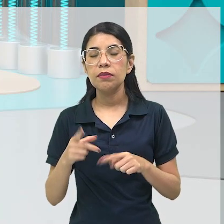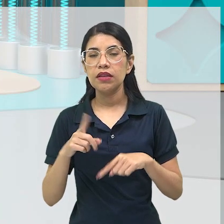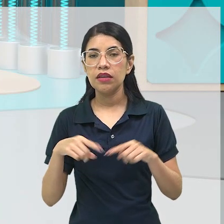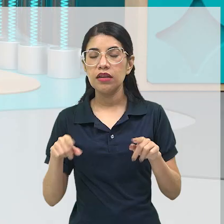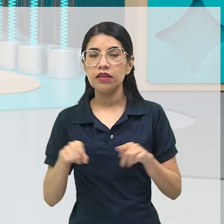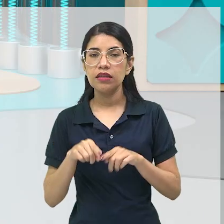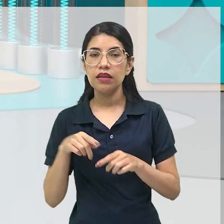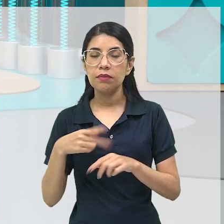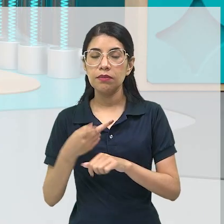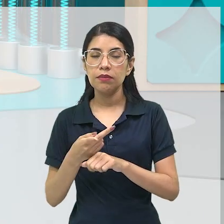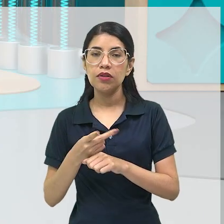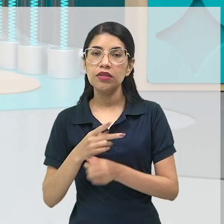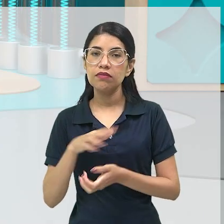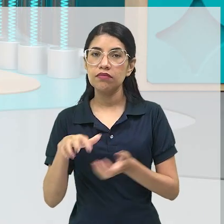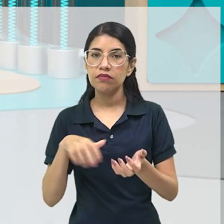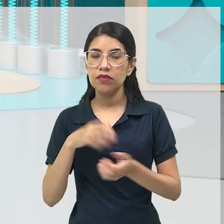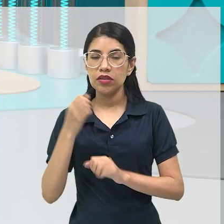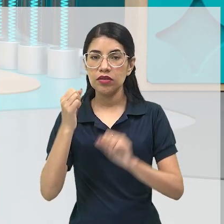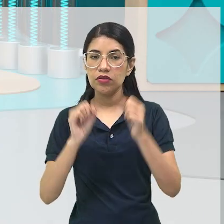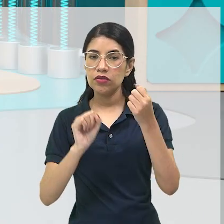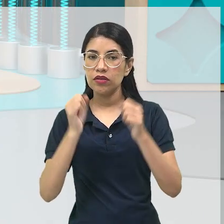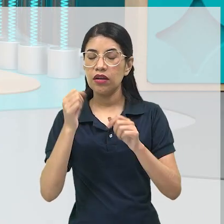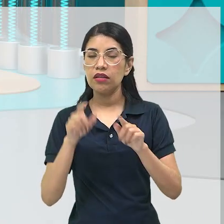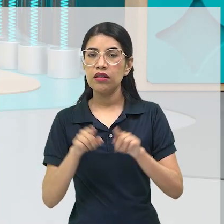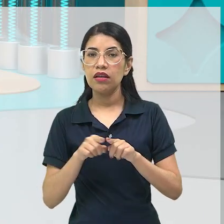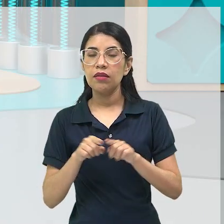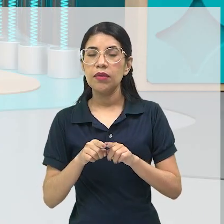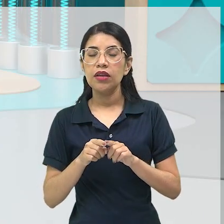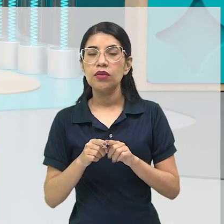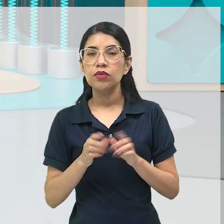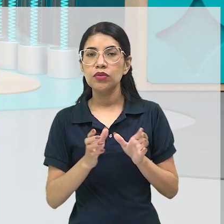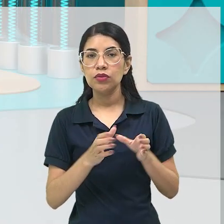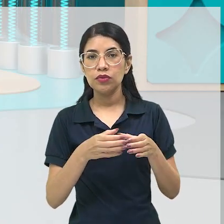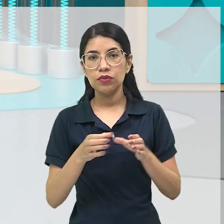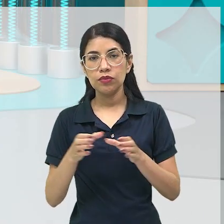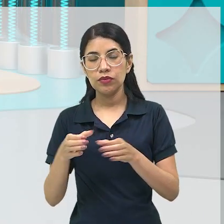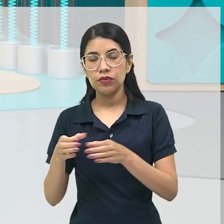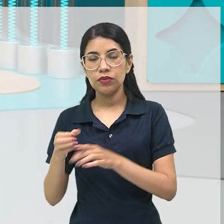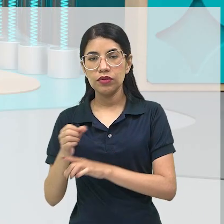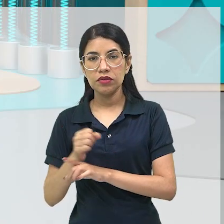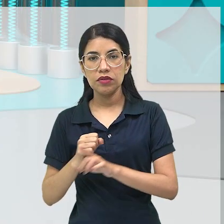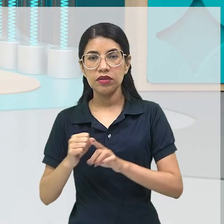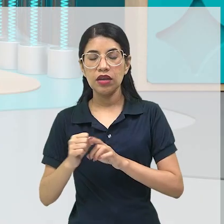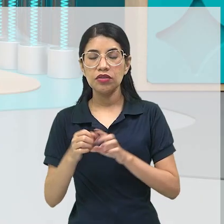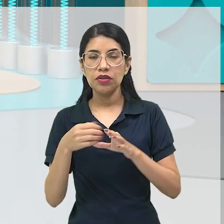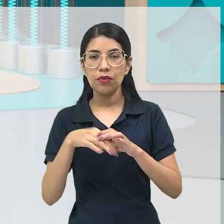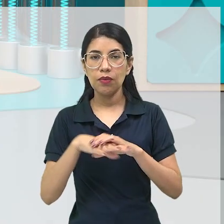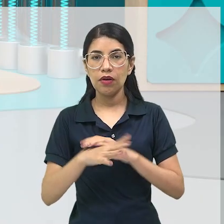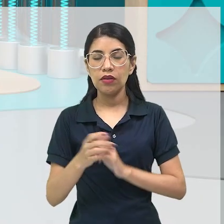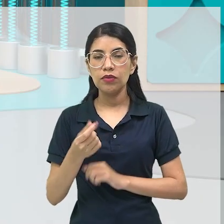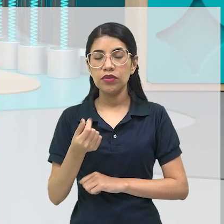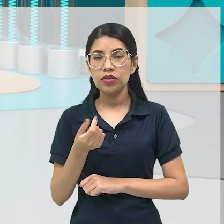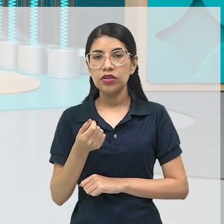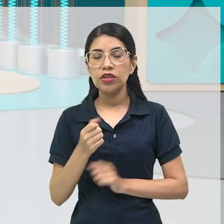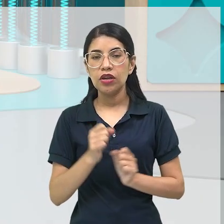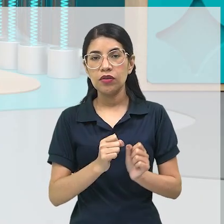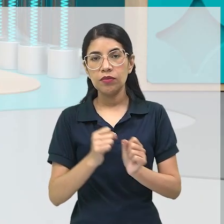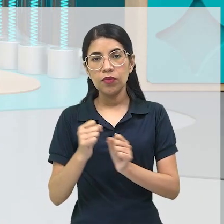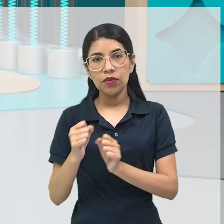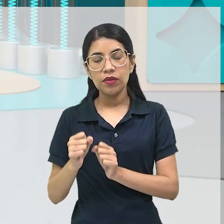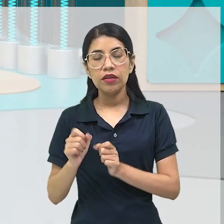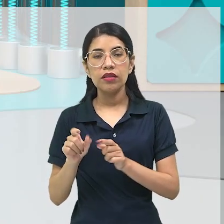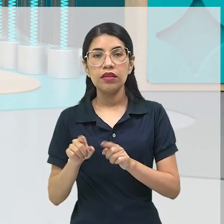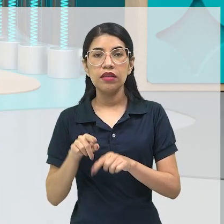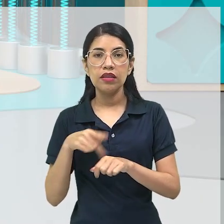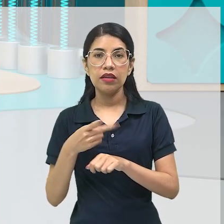Revolução Industrial, pensando nessa questão das classes sociais que acumulam dinheiro e o poder após